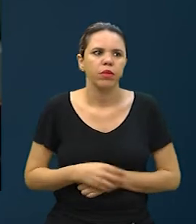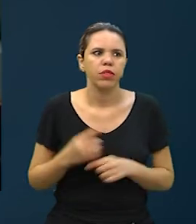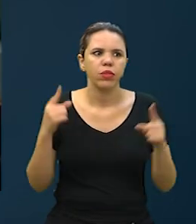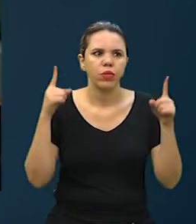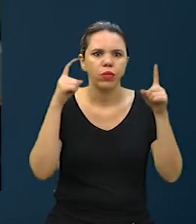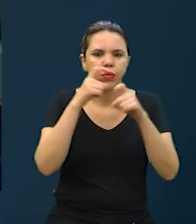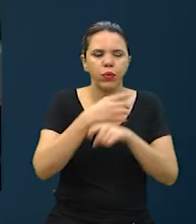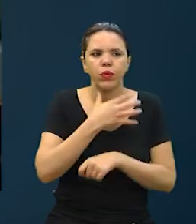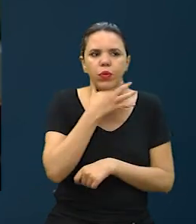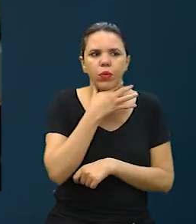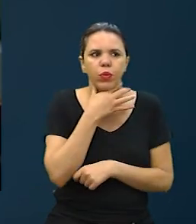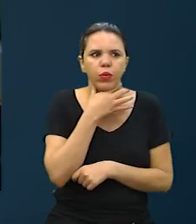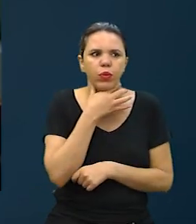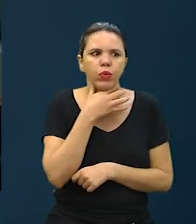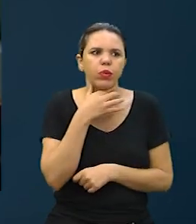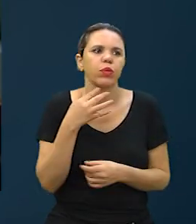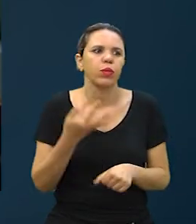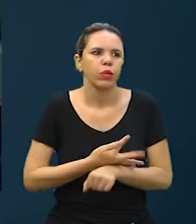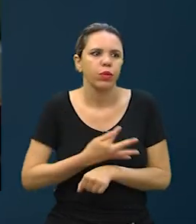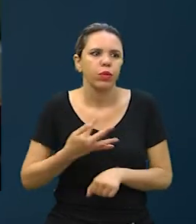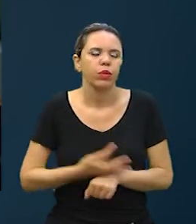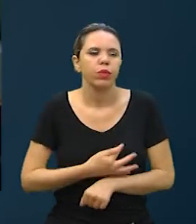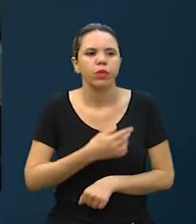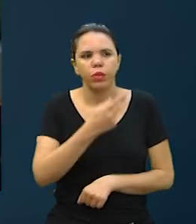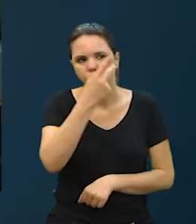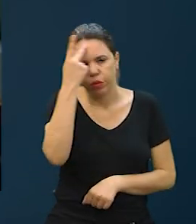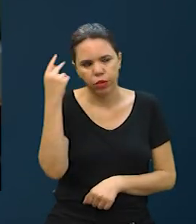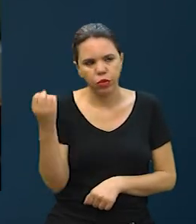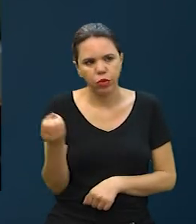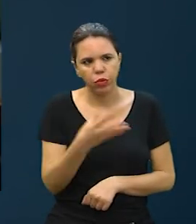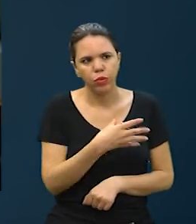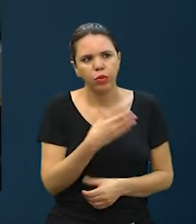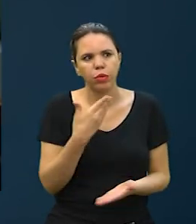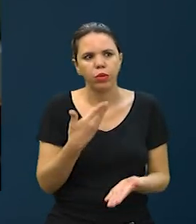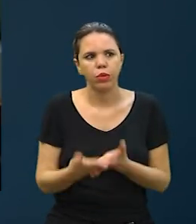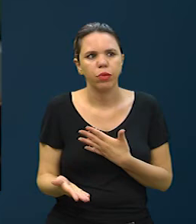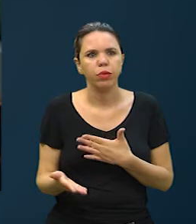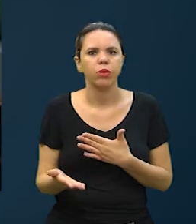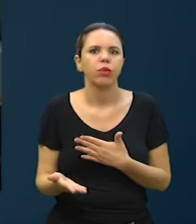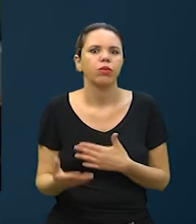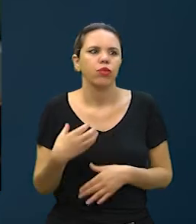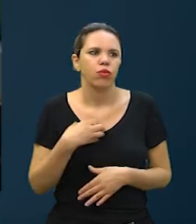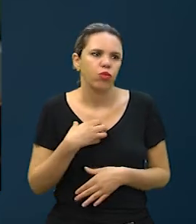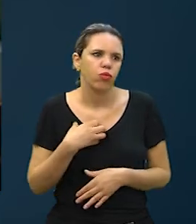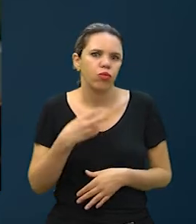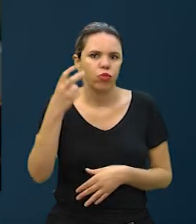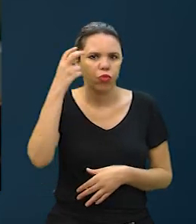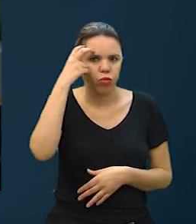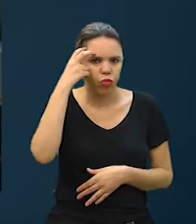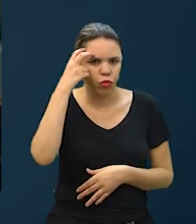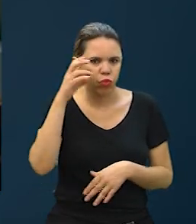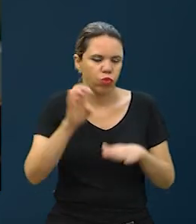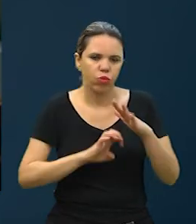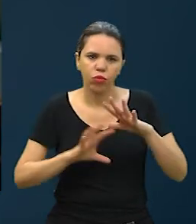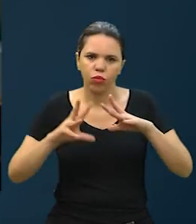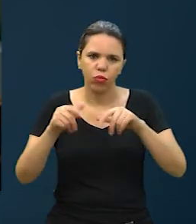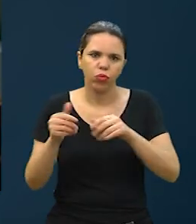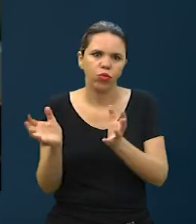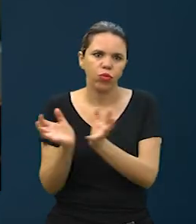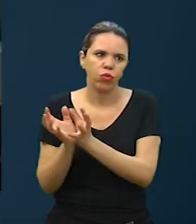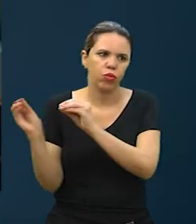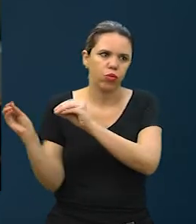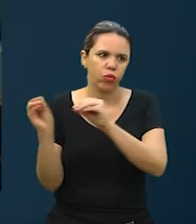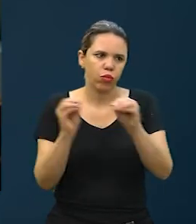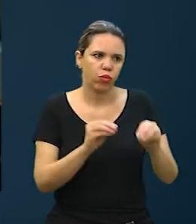2008 foi muito difícil, muito complicado. Pessoas novas, a gente perdeu cultura da empresa, a gente não conseguiu trazer todo